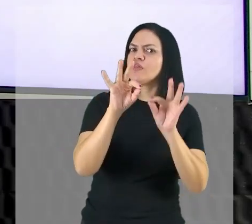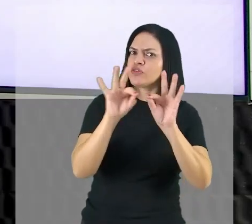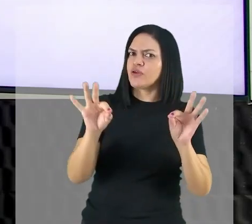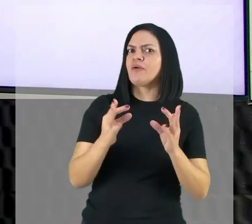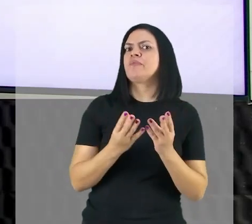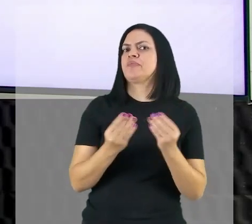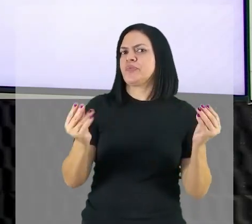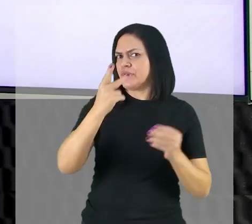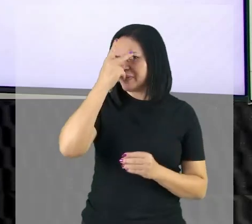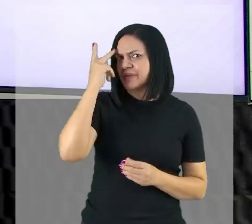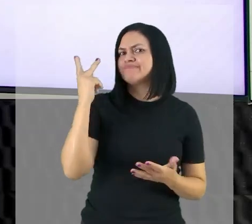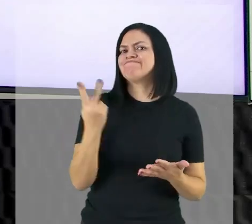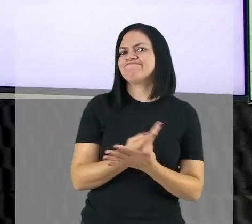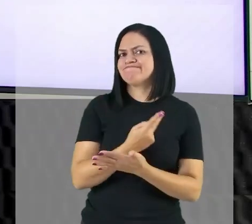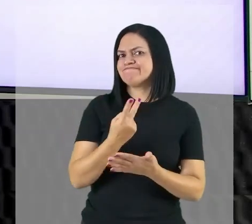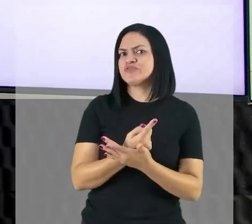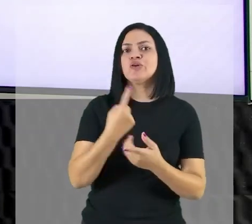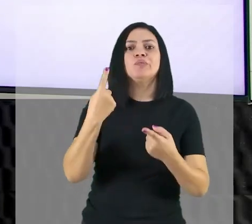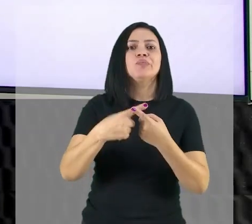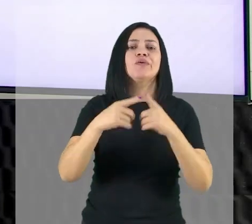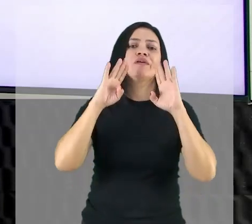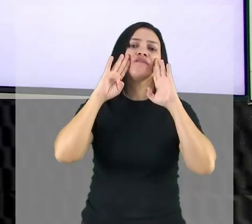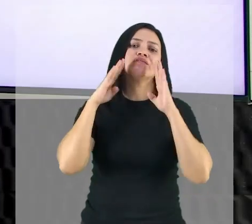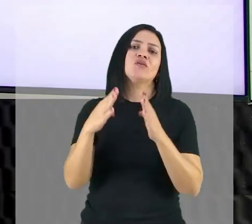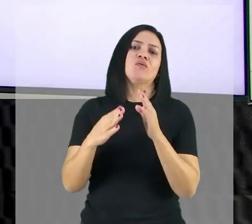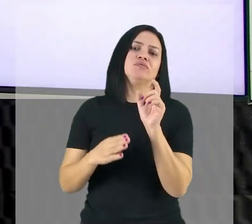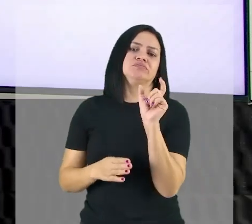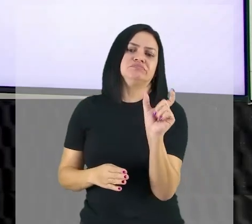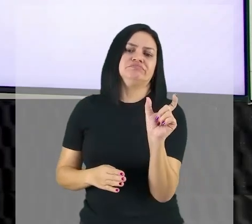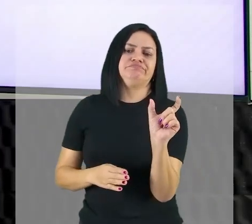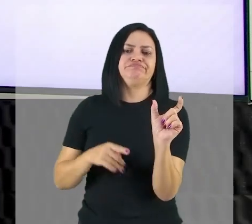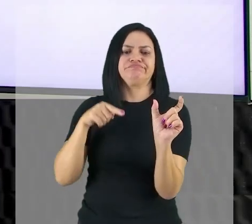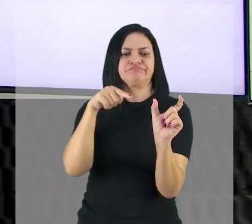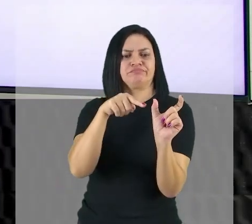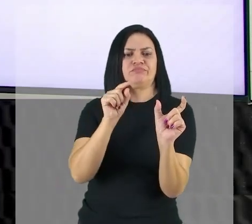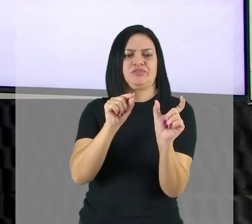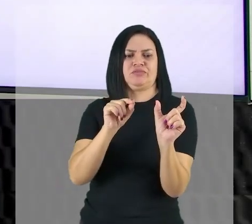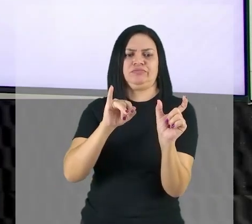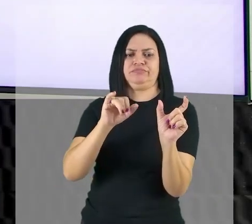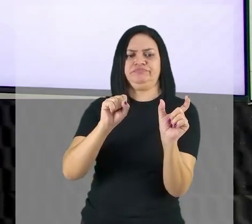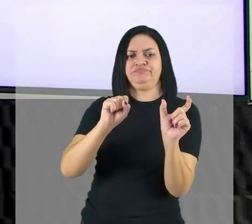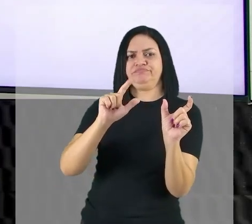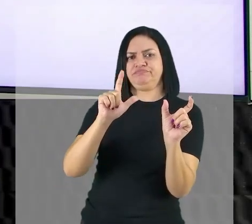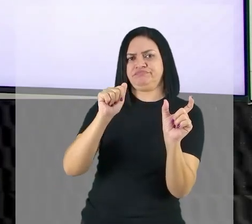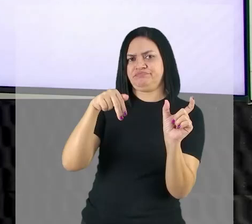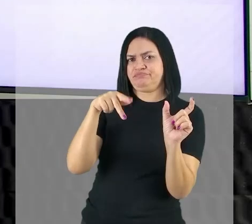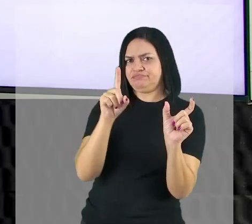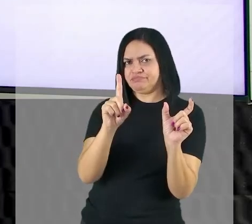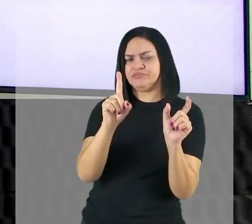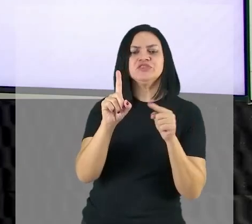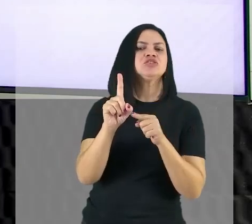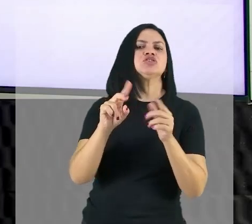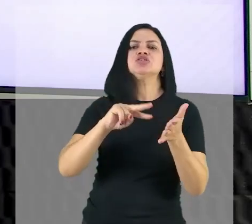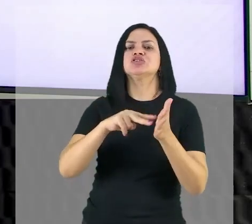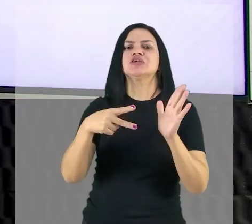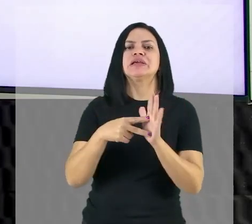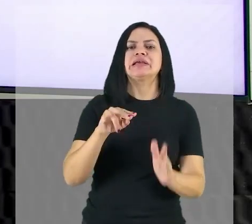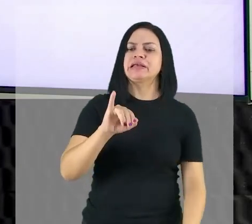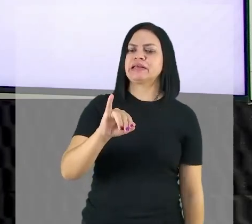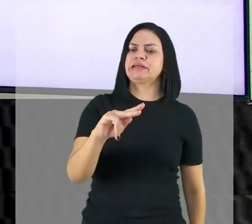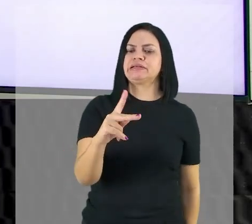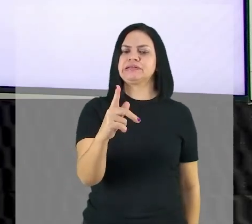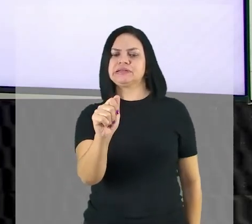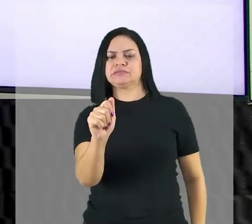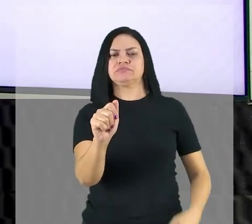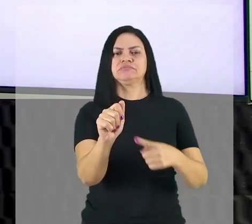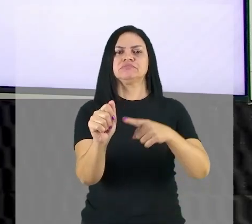gente errou, porque focou na palavra island. O que é island? Ilha. O que vem na nossa cabeça quando a gente